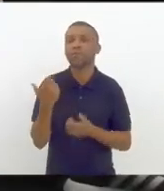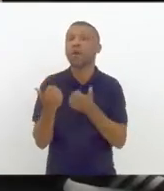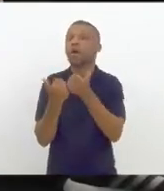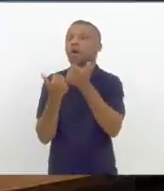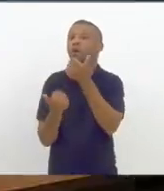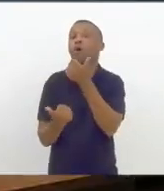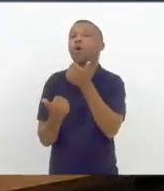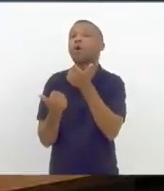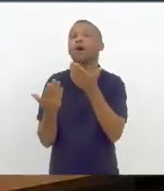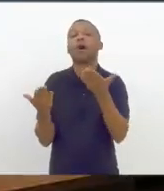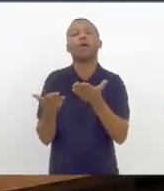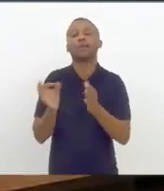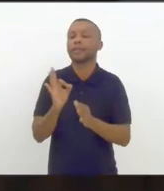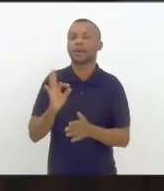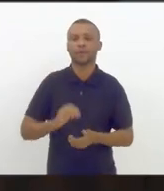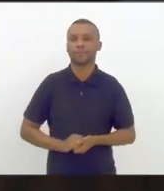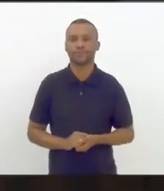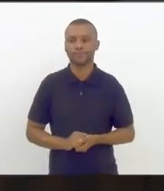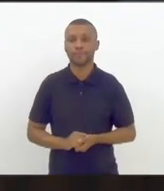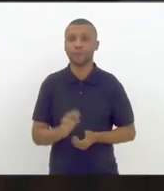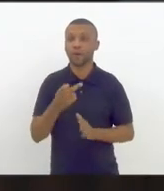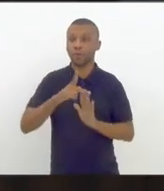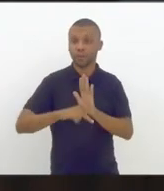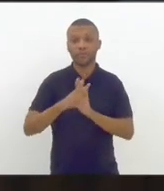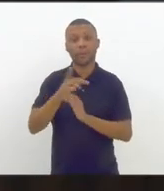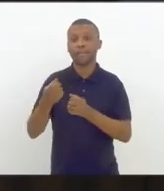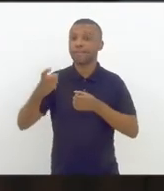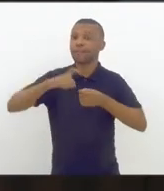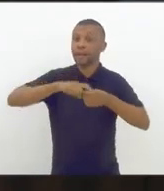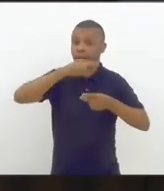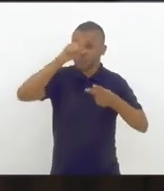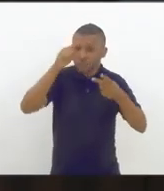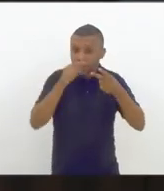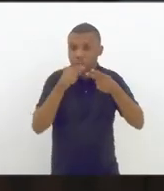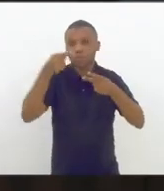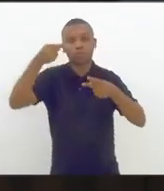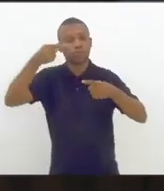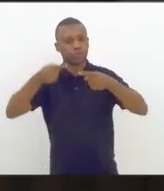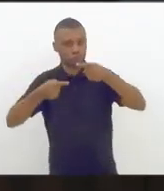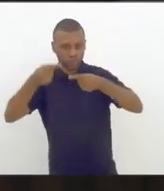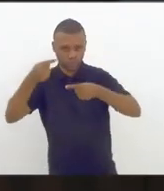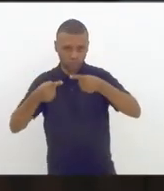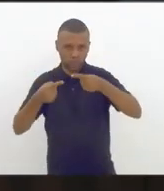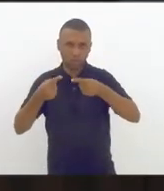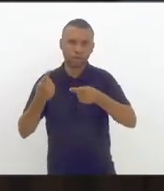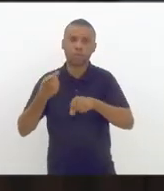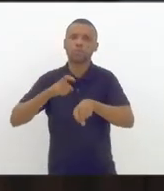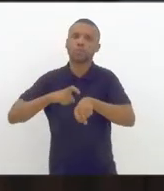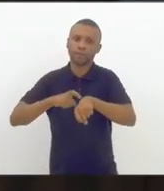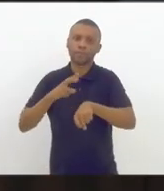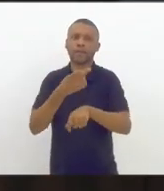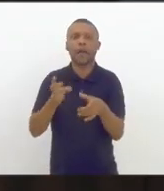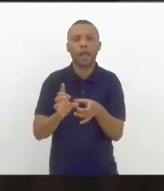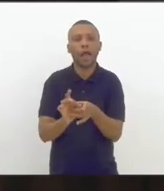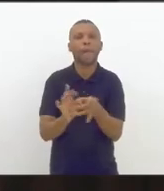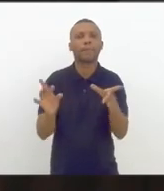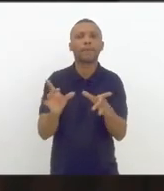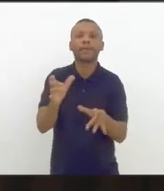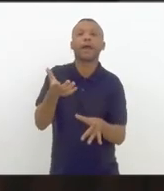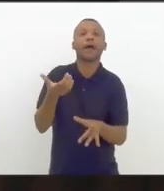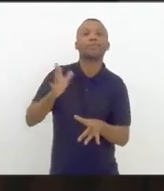segunda. Deputado Samuel, o projeto voltará em segunda discussão, quando poderemos abrir a